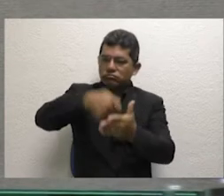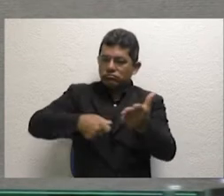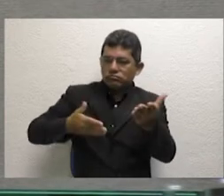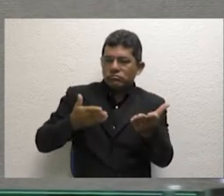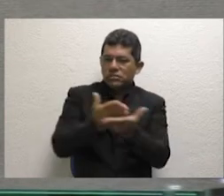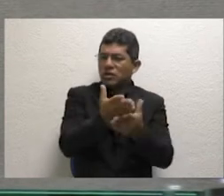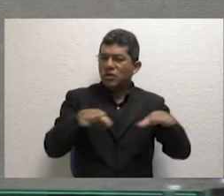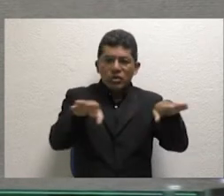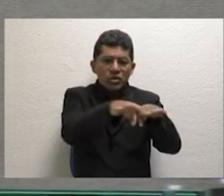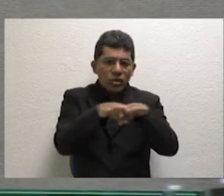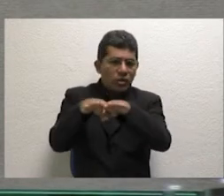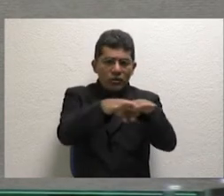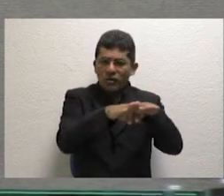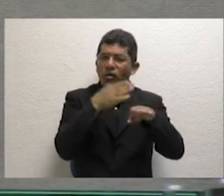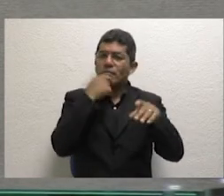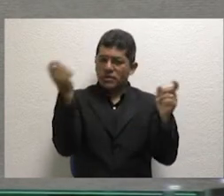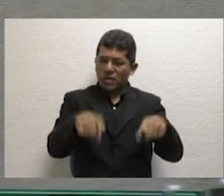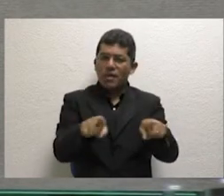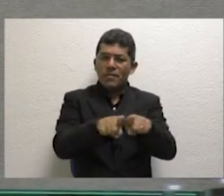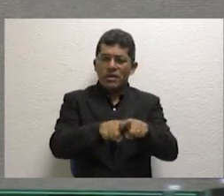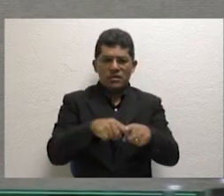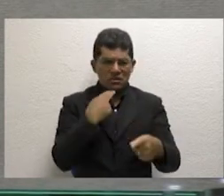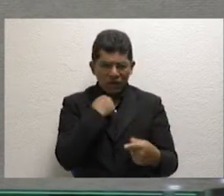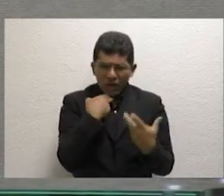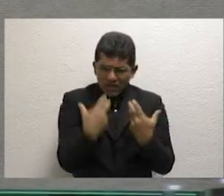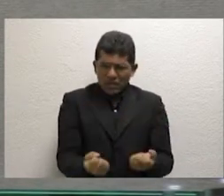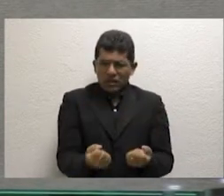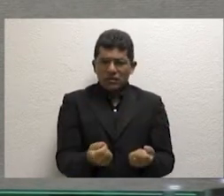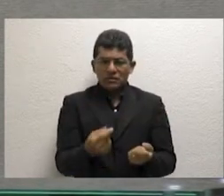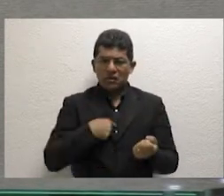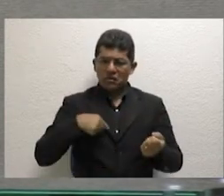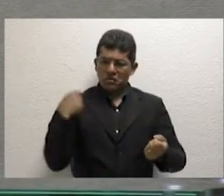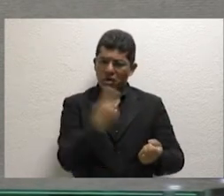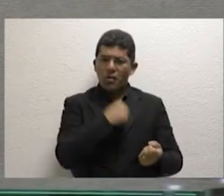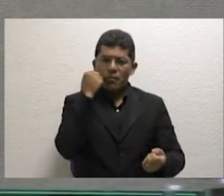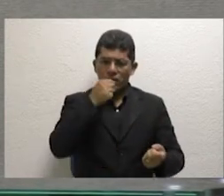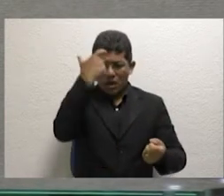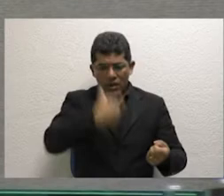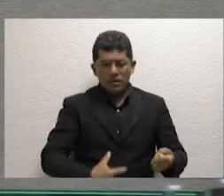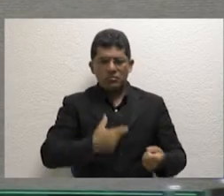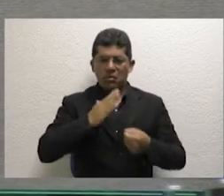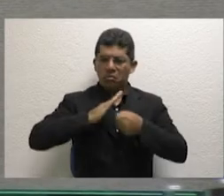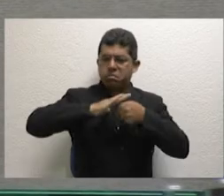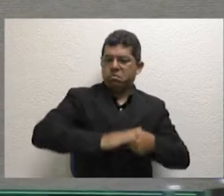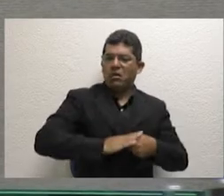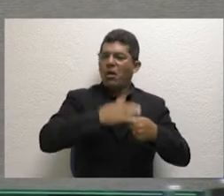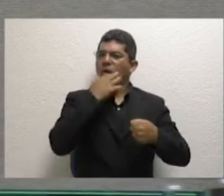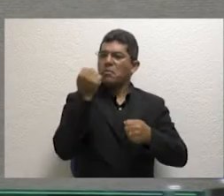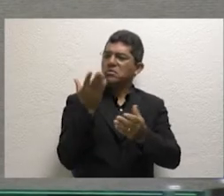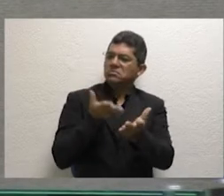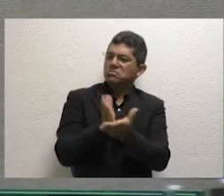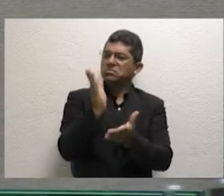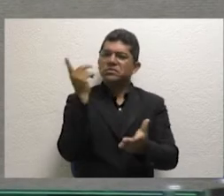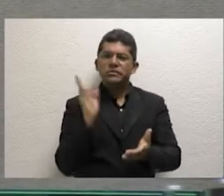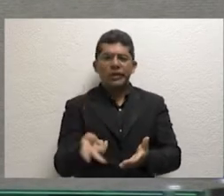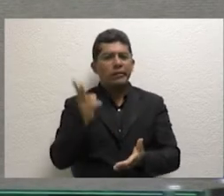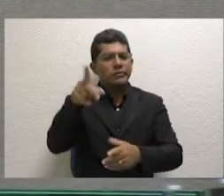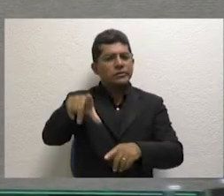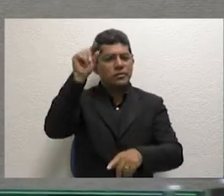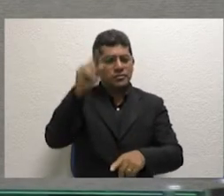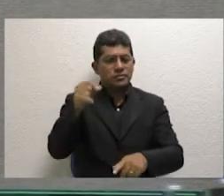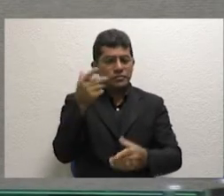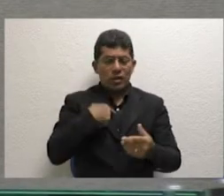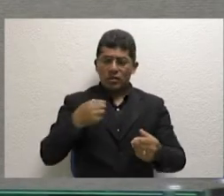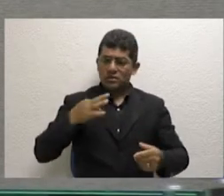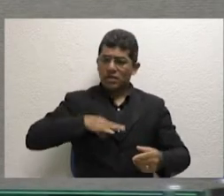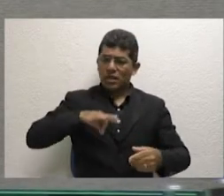oportunidades que os homens não podemos admitir que mulheres que tem a mesma ocupação ganhem